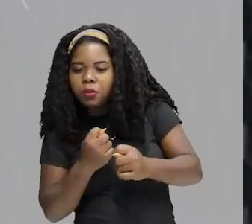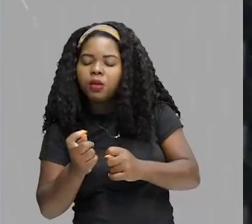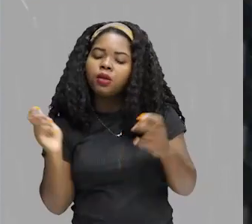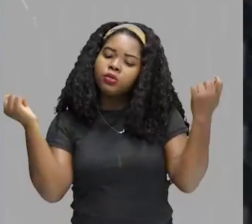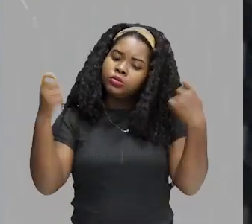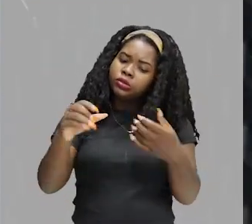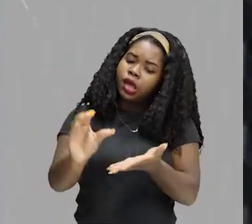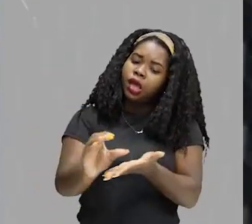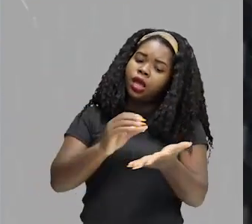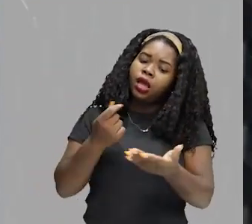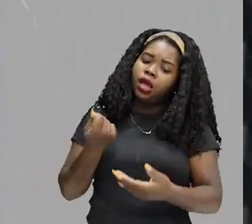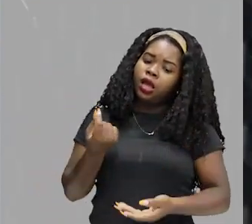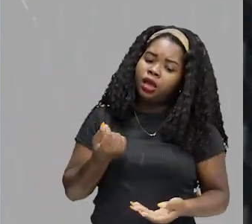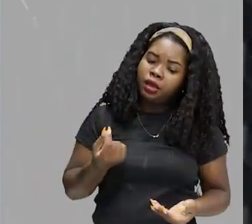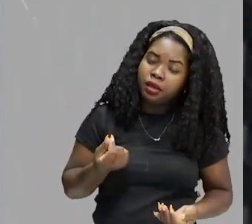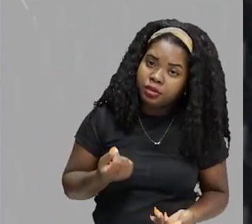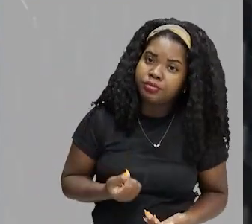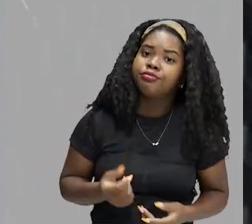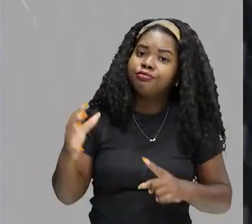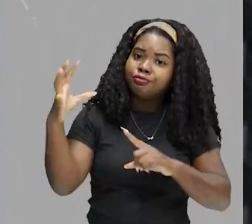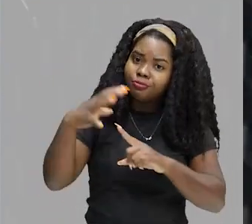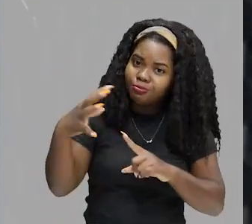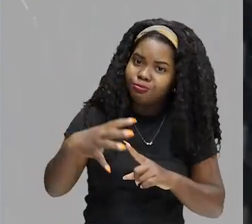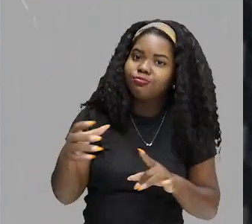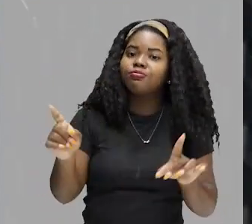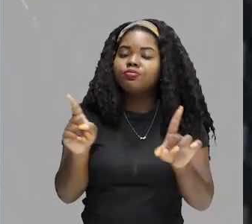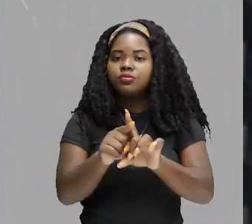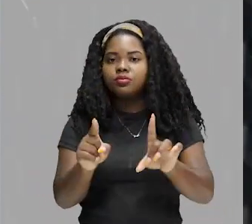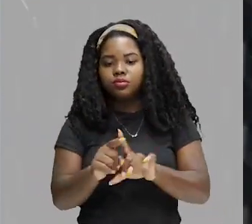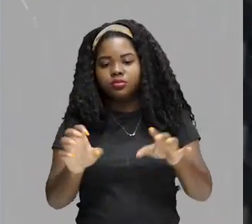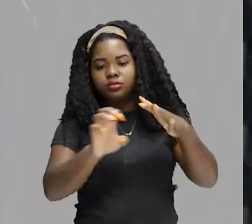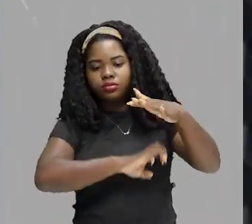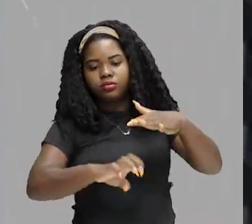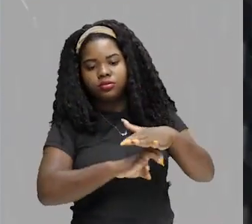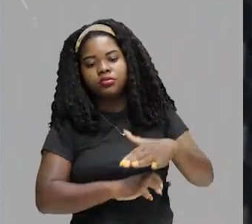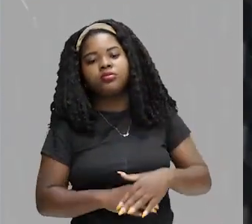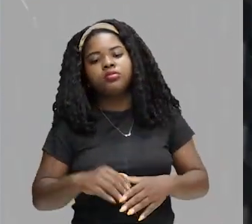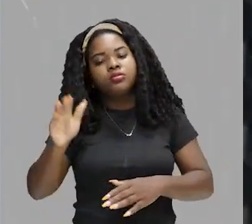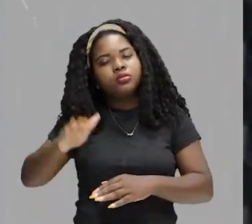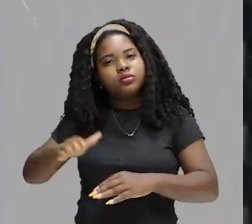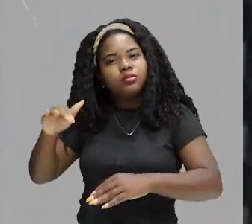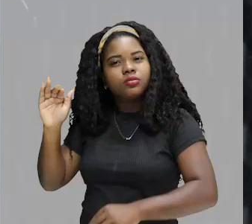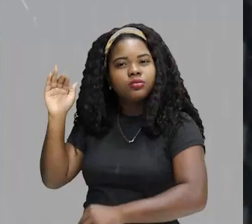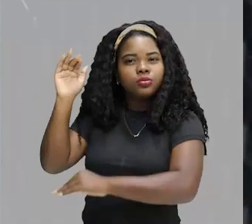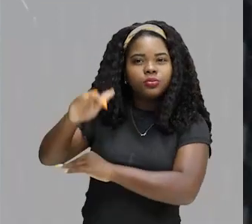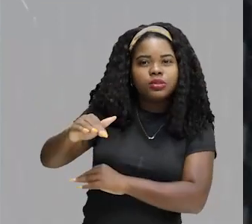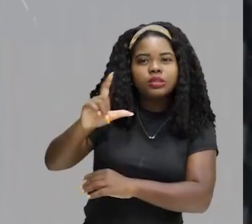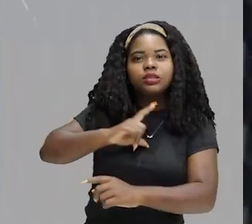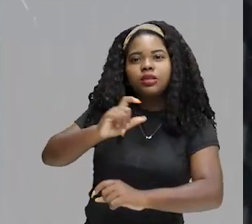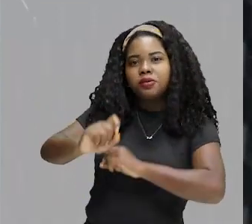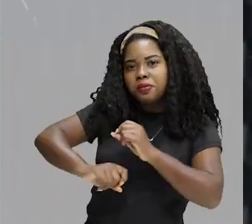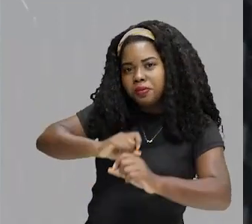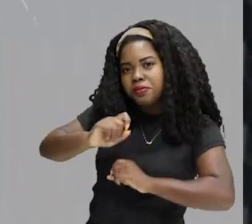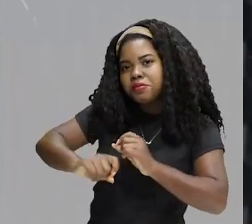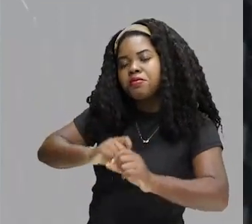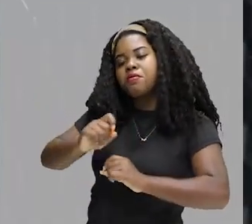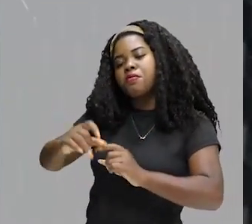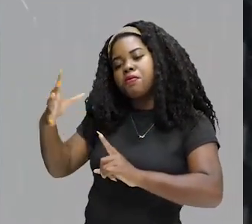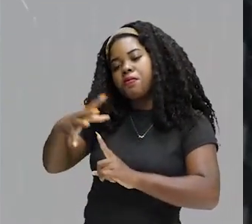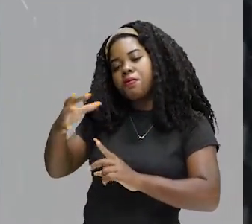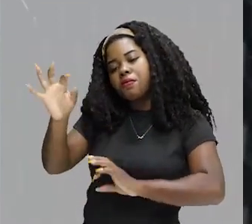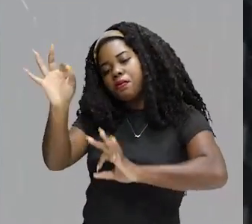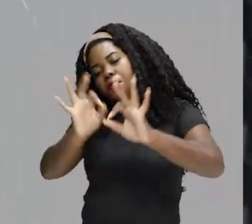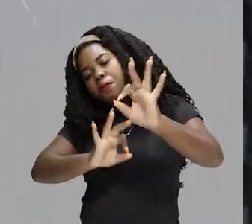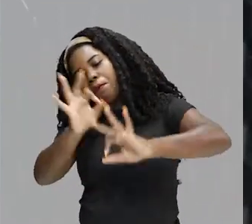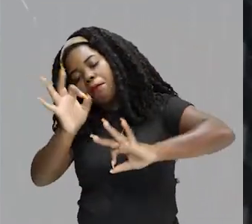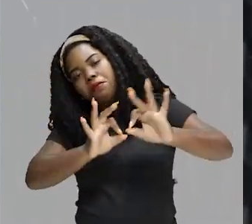dar retorno financeiro para essas empresas. Então, o basquetebol ele tem tido uma ascensão pela